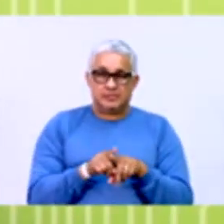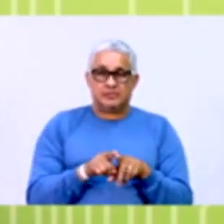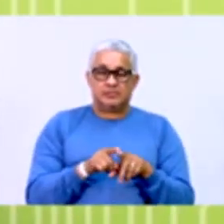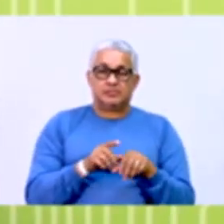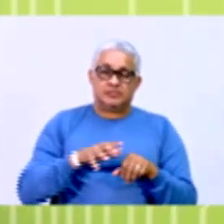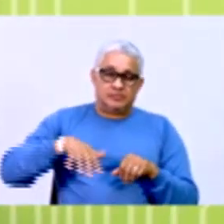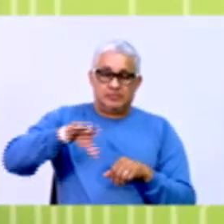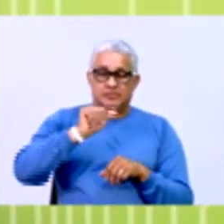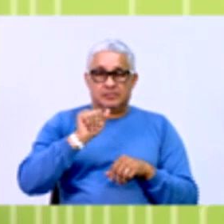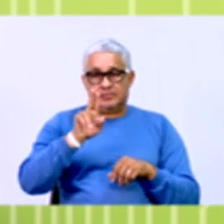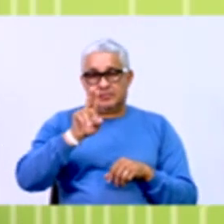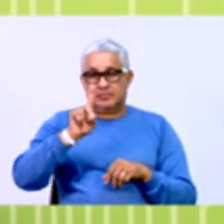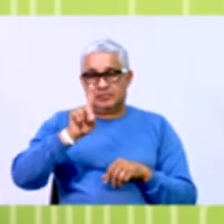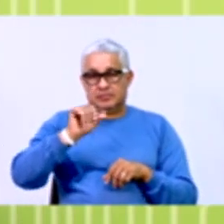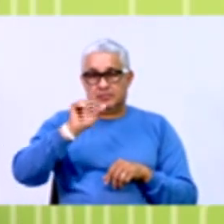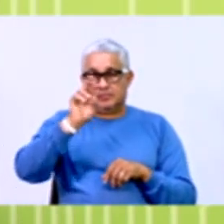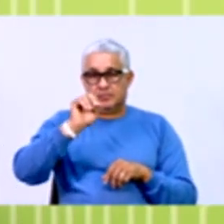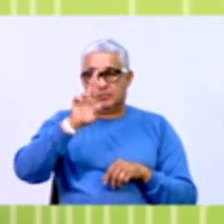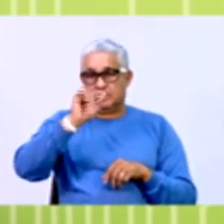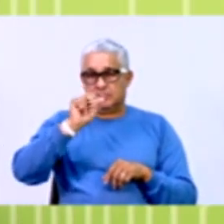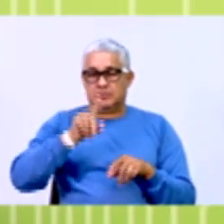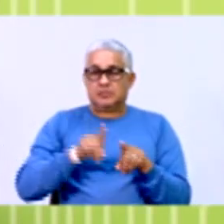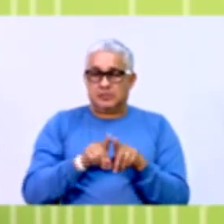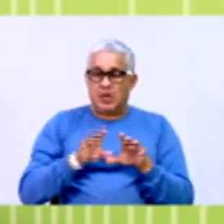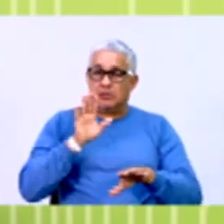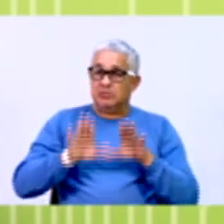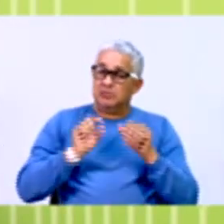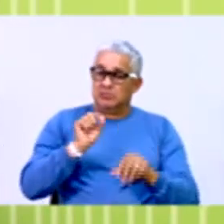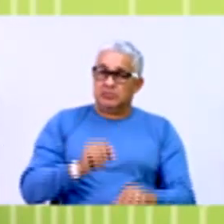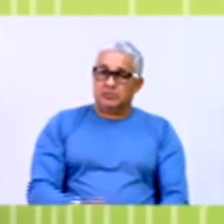dessas auditorias, muitas das vezes